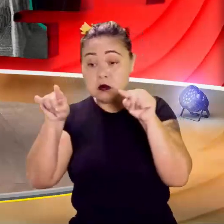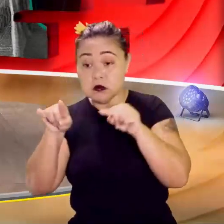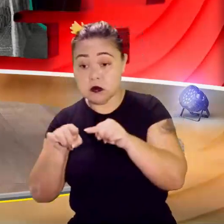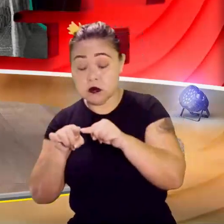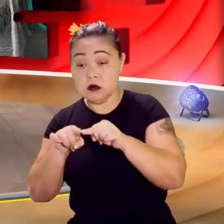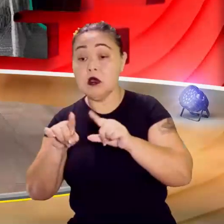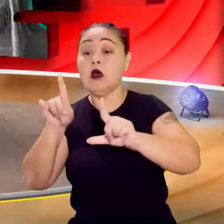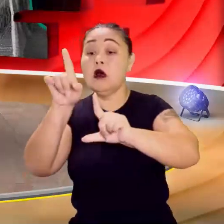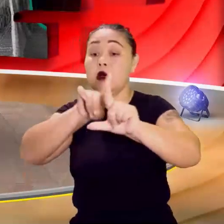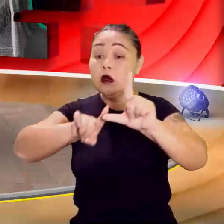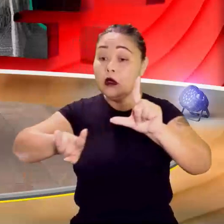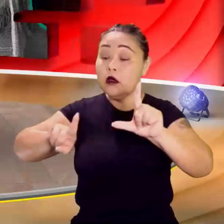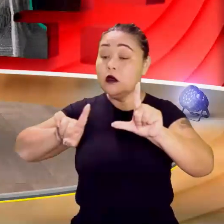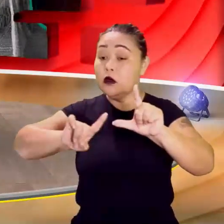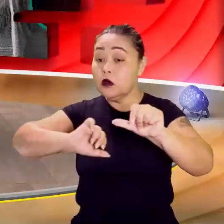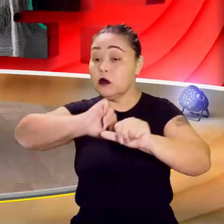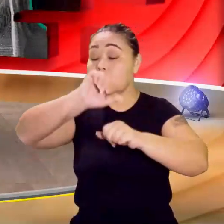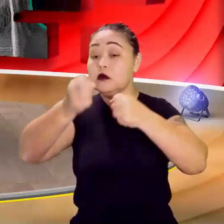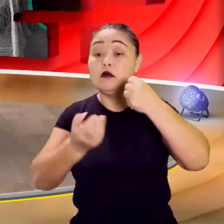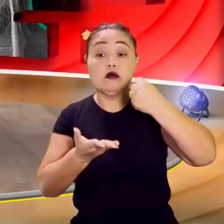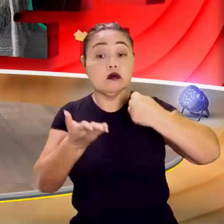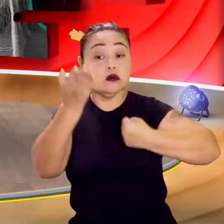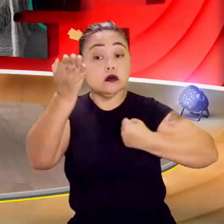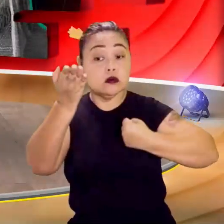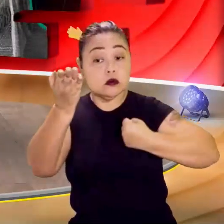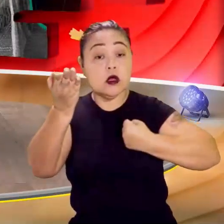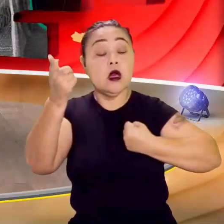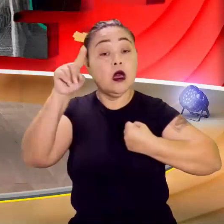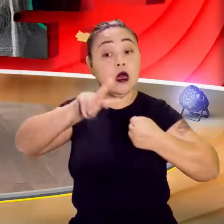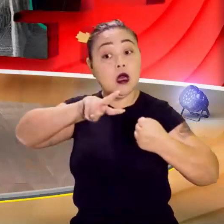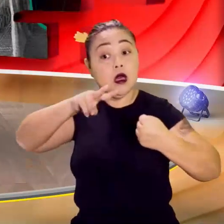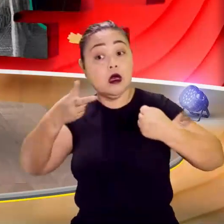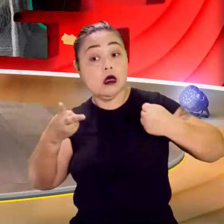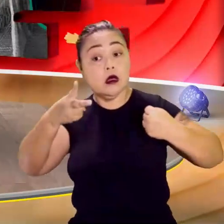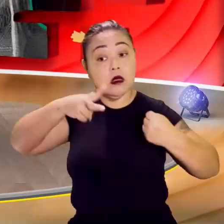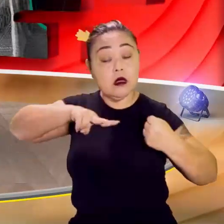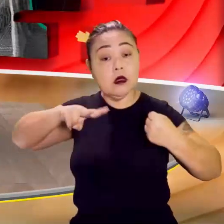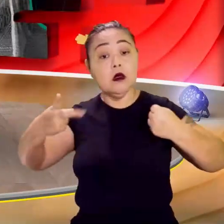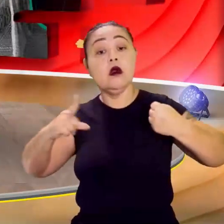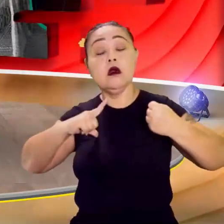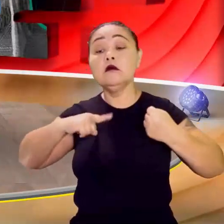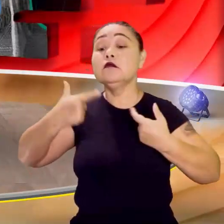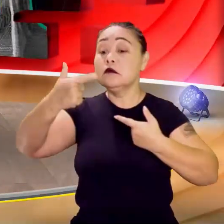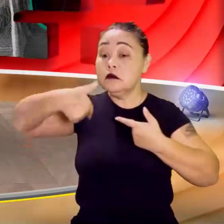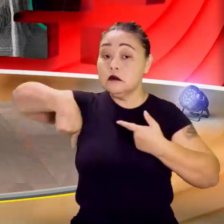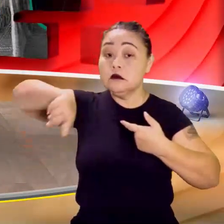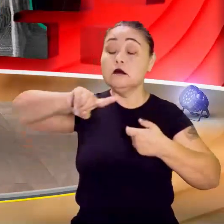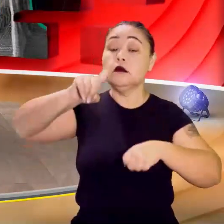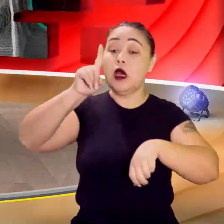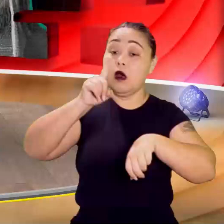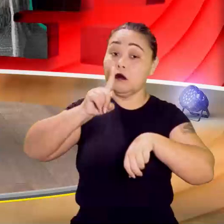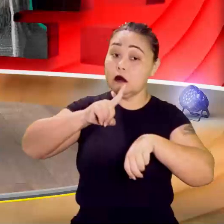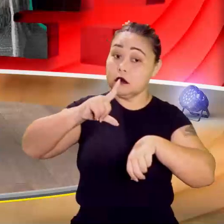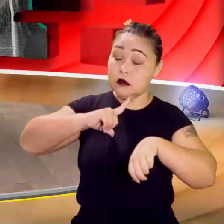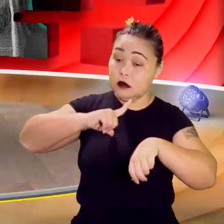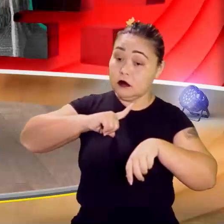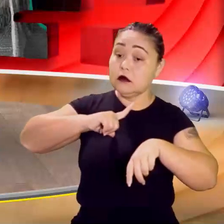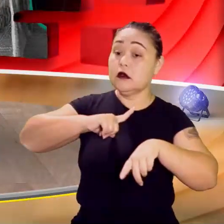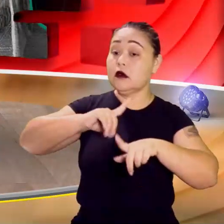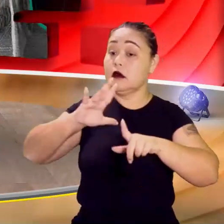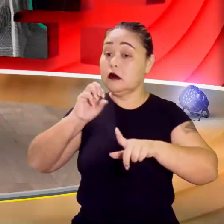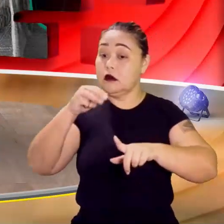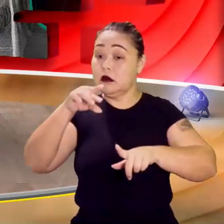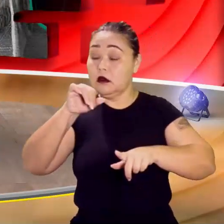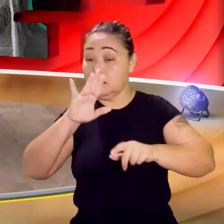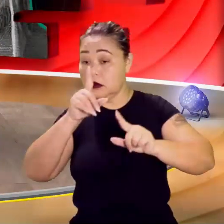de logaritmo para exponencial. E é nessa jogada que a gente trabalhou com vocês. Ora, a gente jogou o domínio